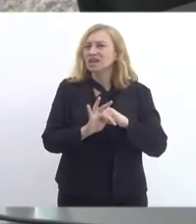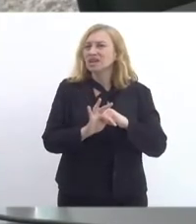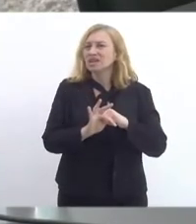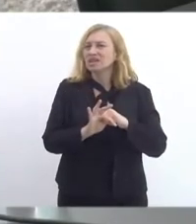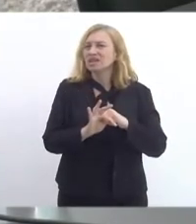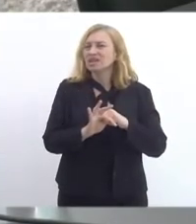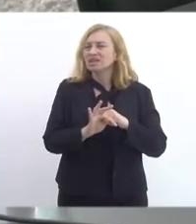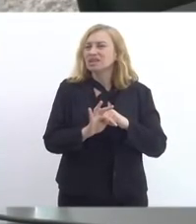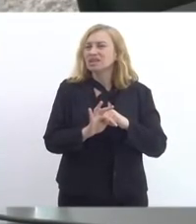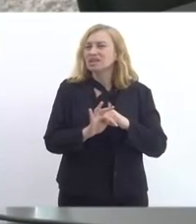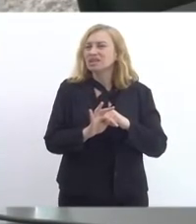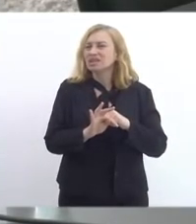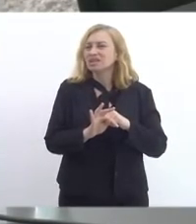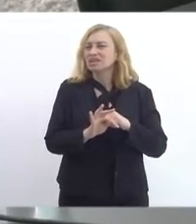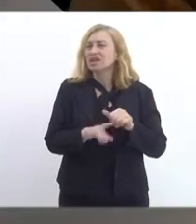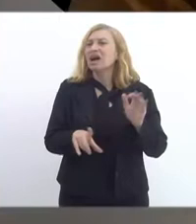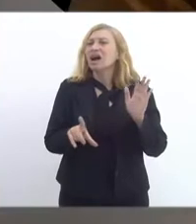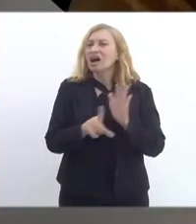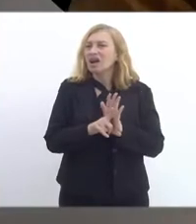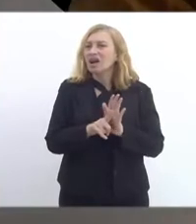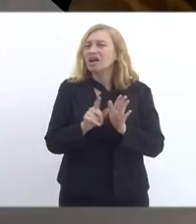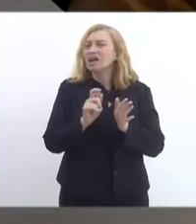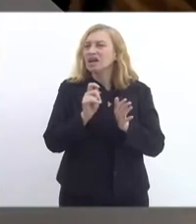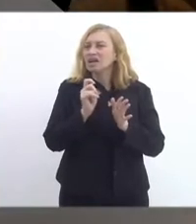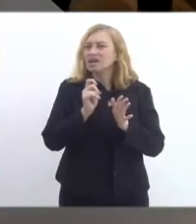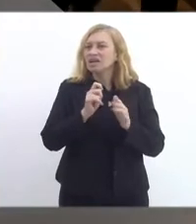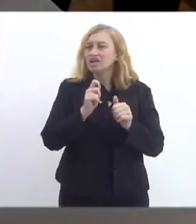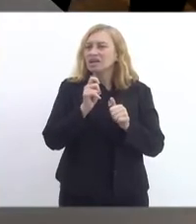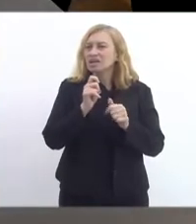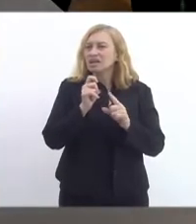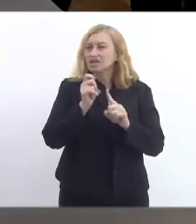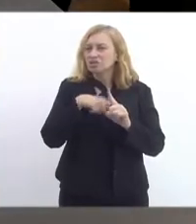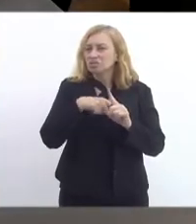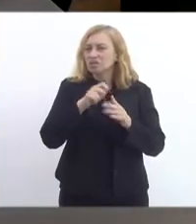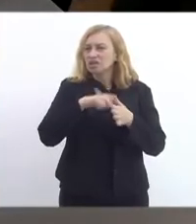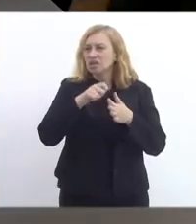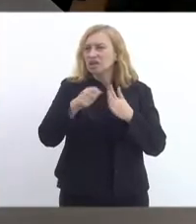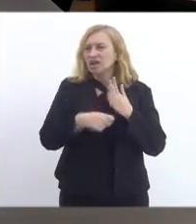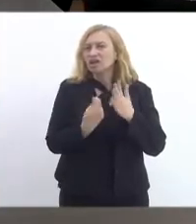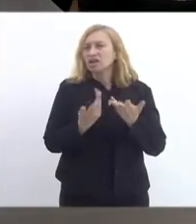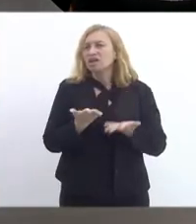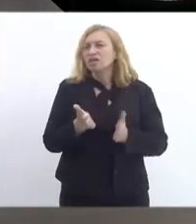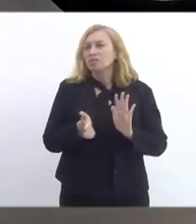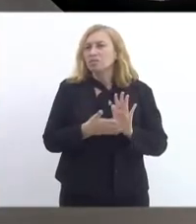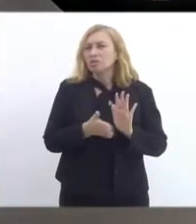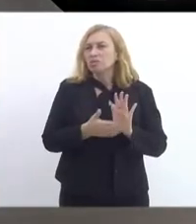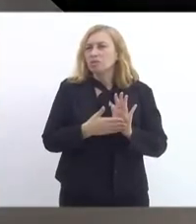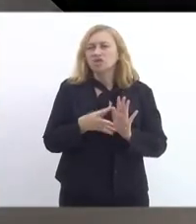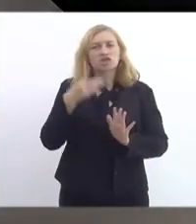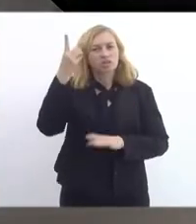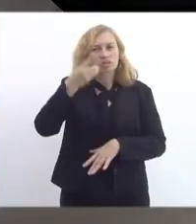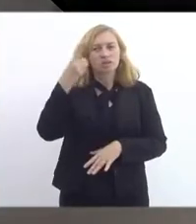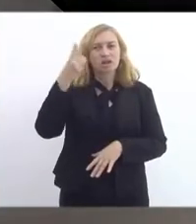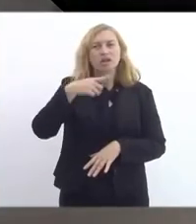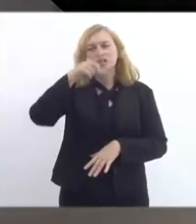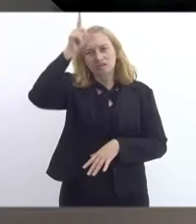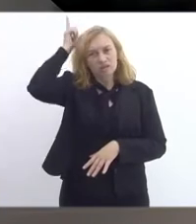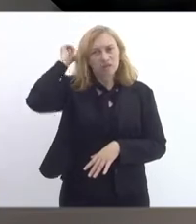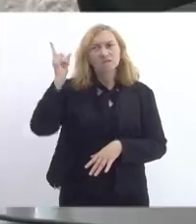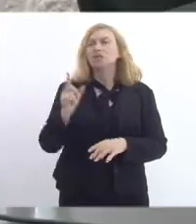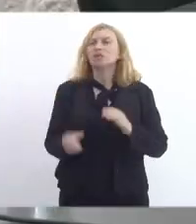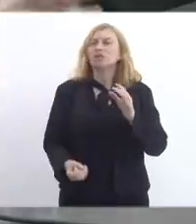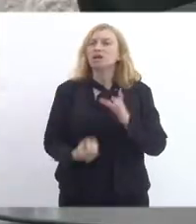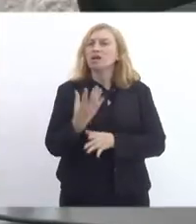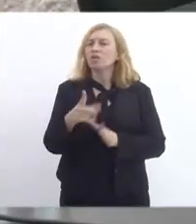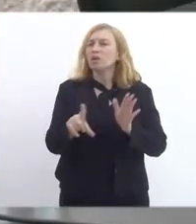de calendário. E essa é de conteúdo. Eu até proporia ao deputado Luiz Paulo que fizesse uma lei específica de conteúdo. Mas